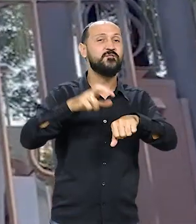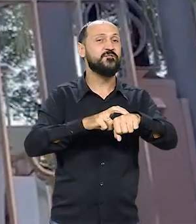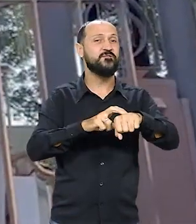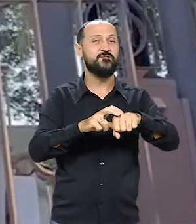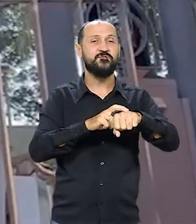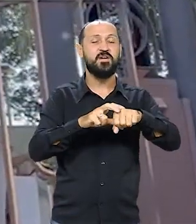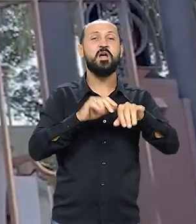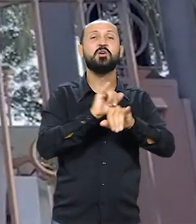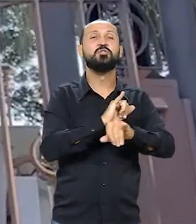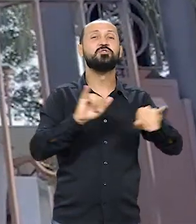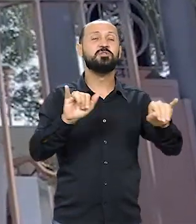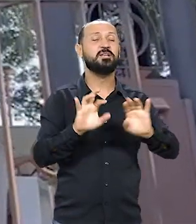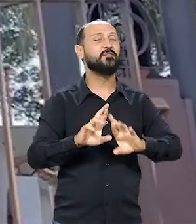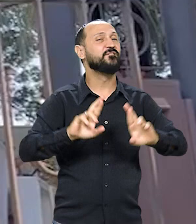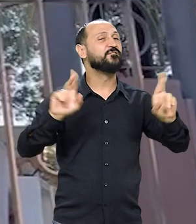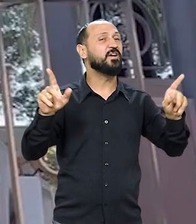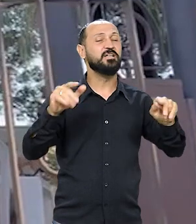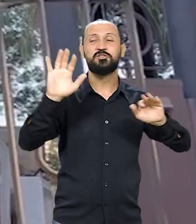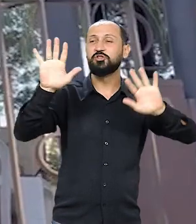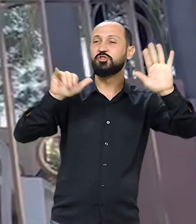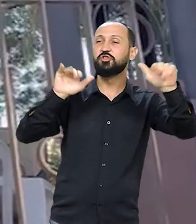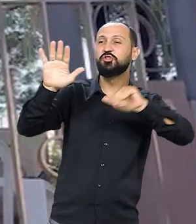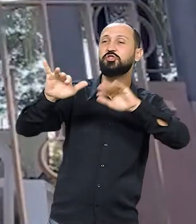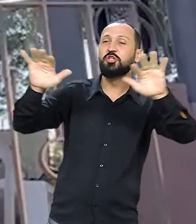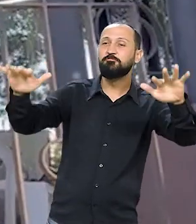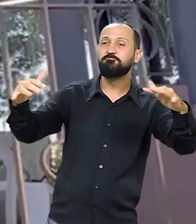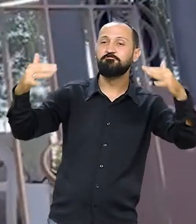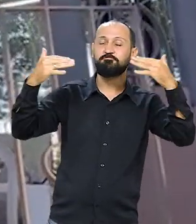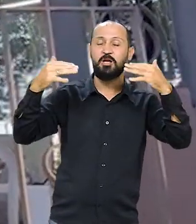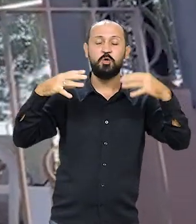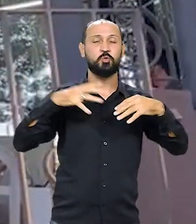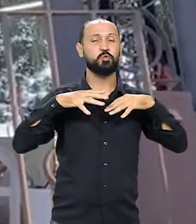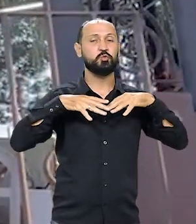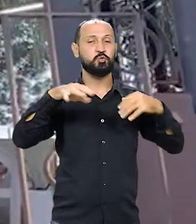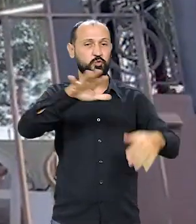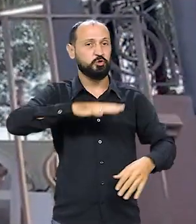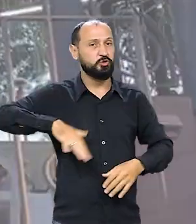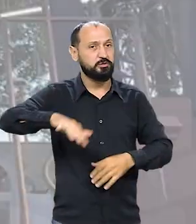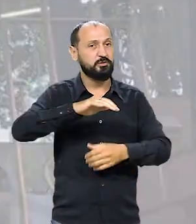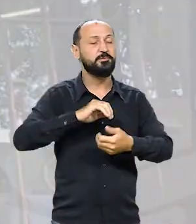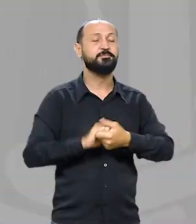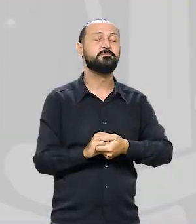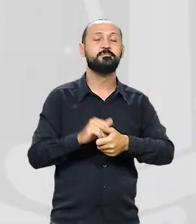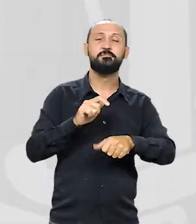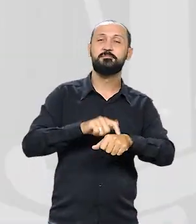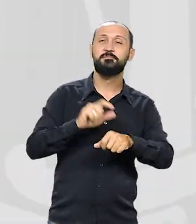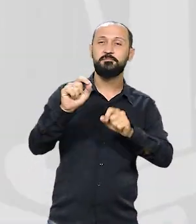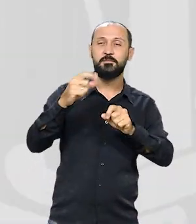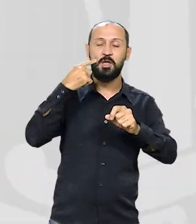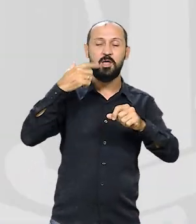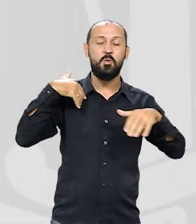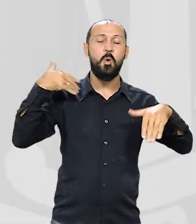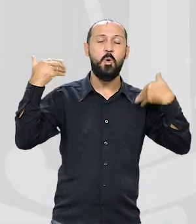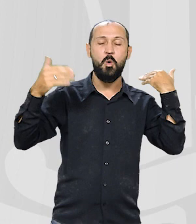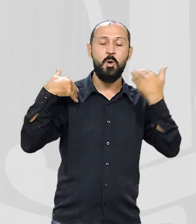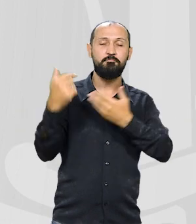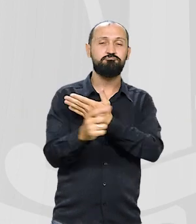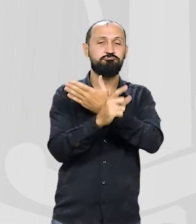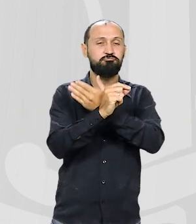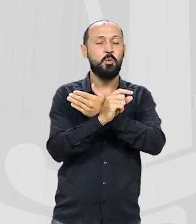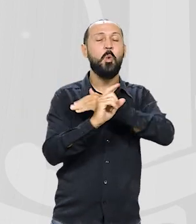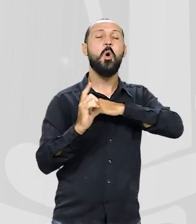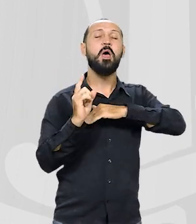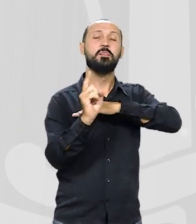verde, mas uma divulgação inédita chamou a atenção na região central. Em ritmo de Times Square Pantaneira,